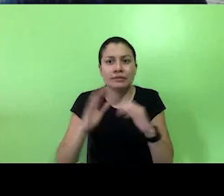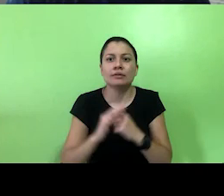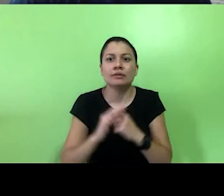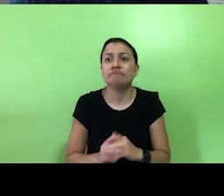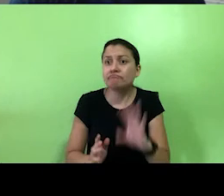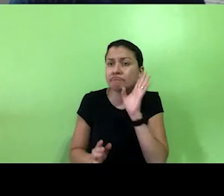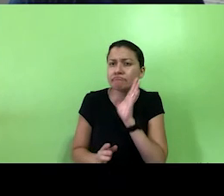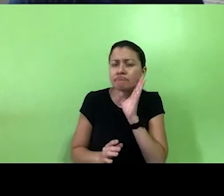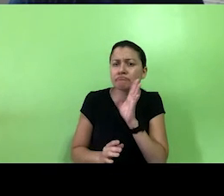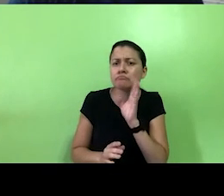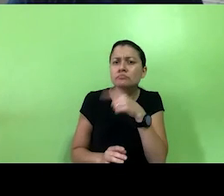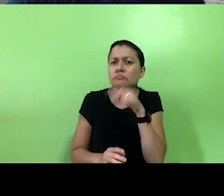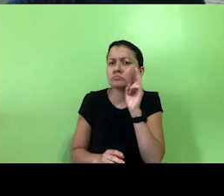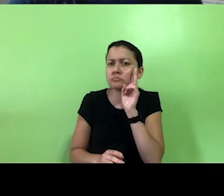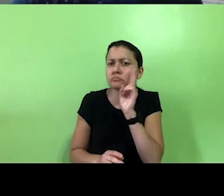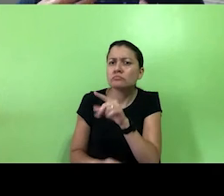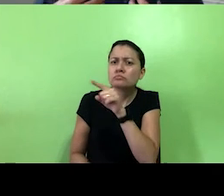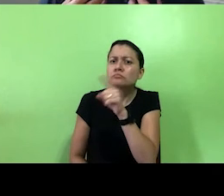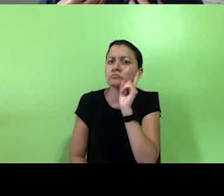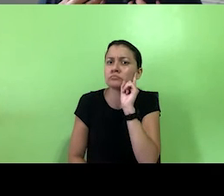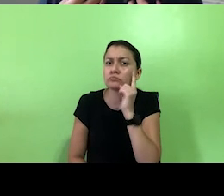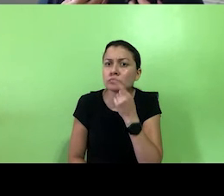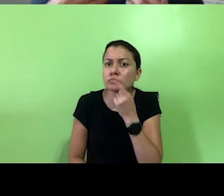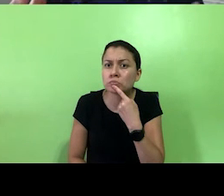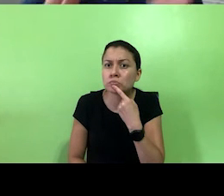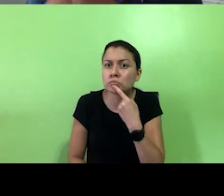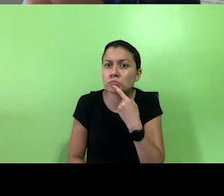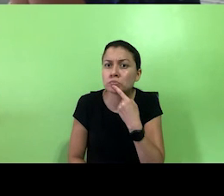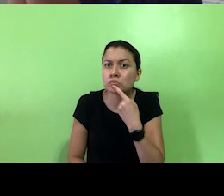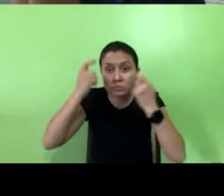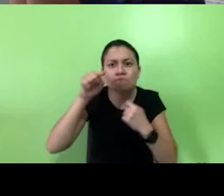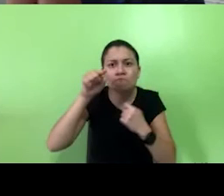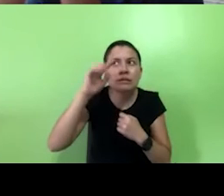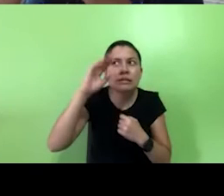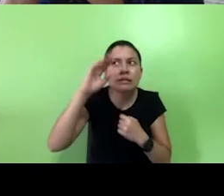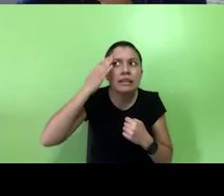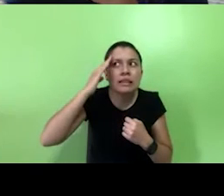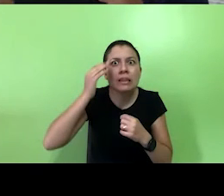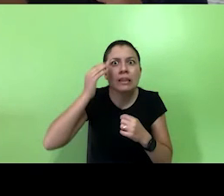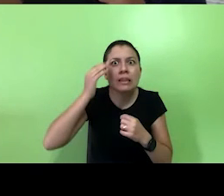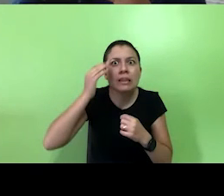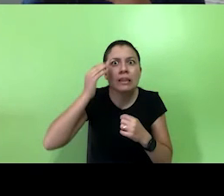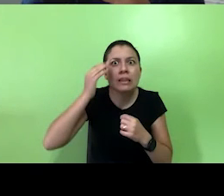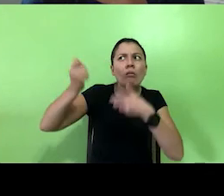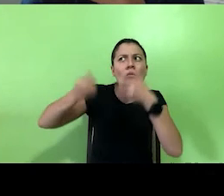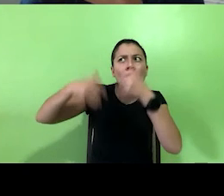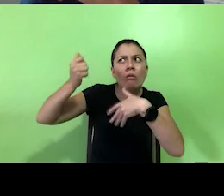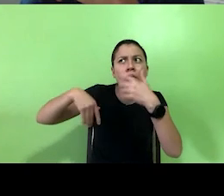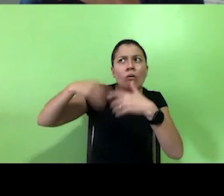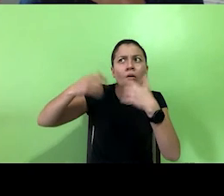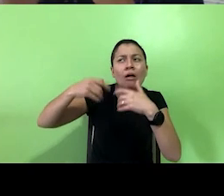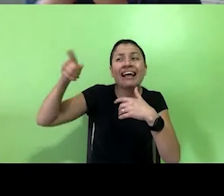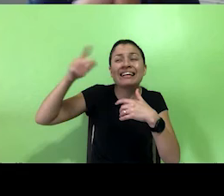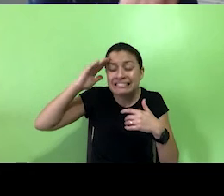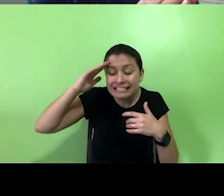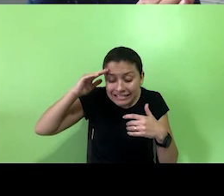ver como o surdo, ele se preocupa que você entenda o que ele está falando, porque ele sabe que tem um intermediário entre você e